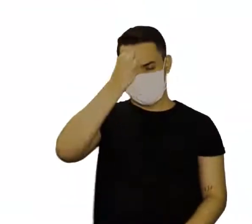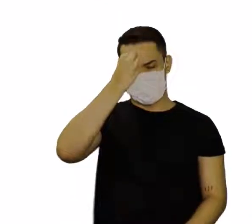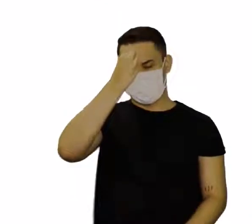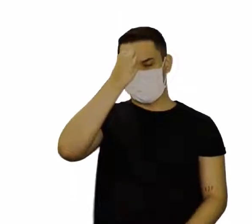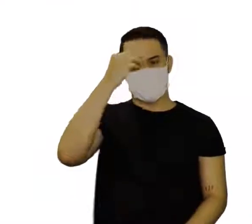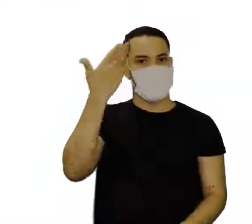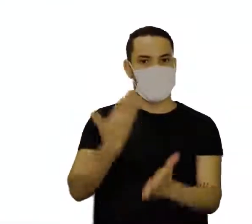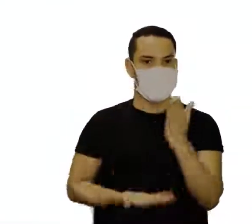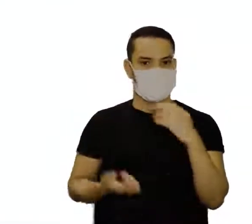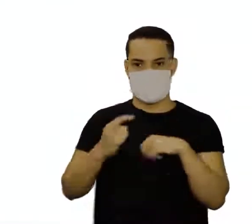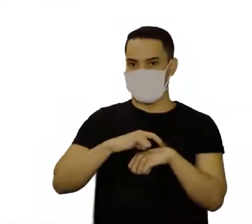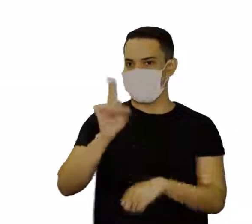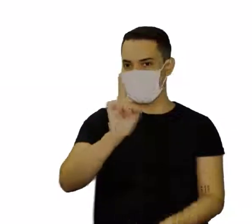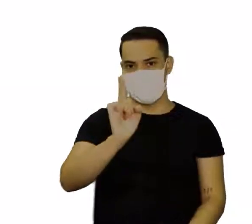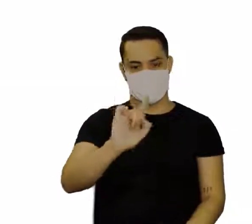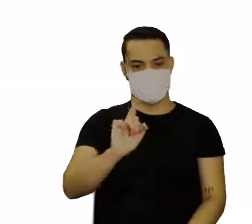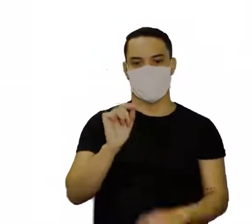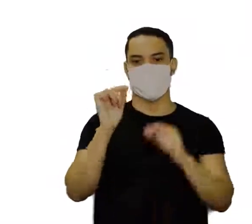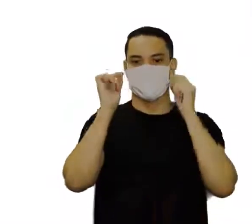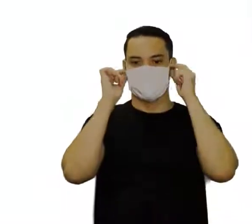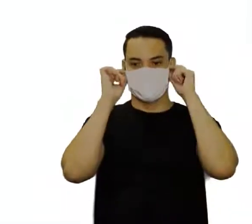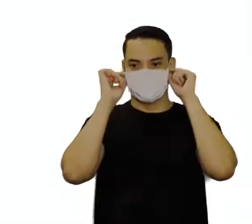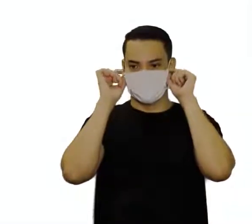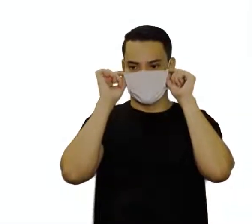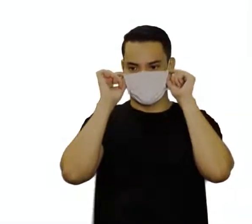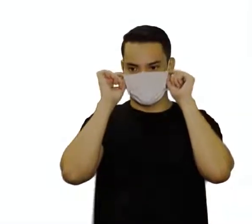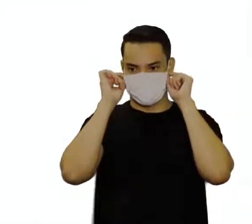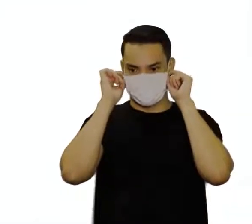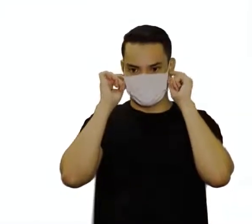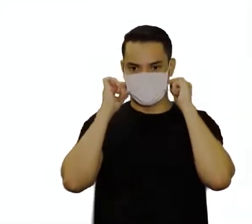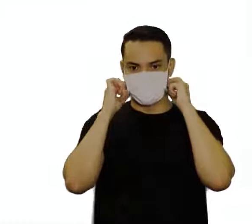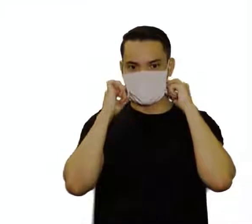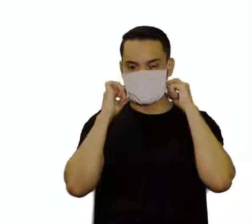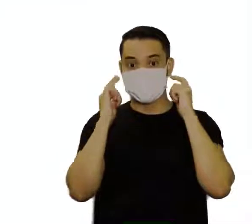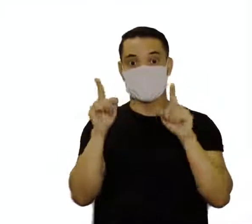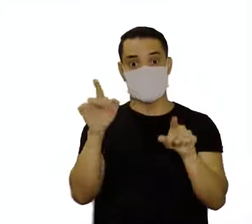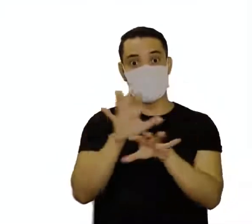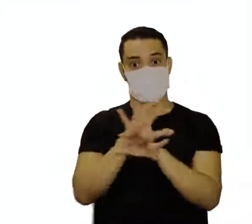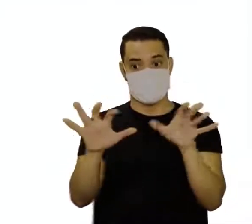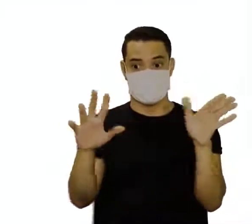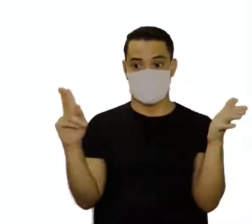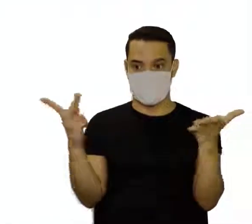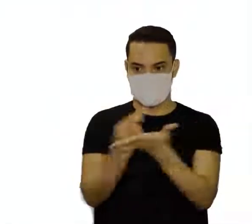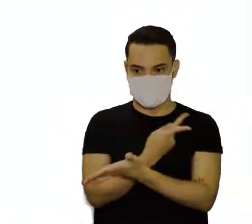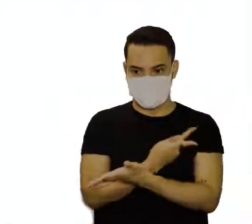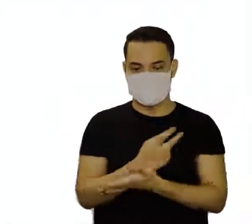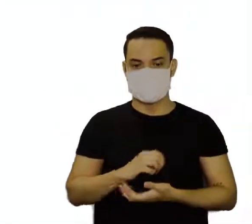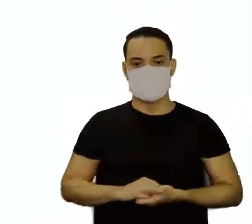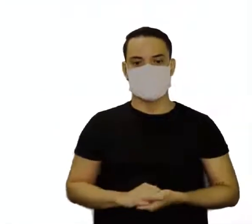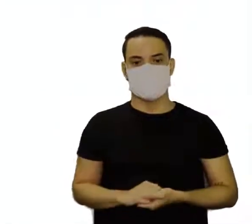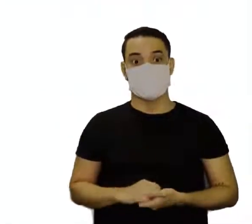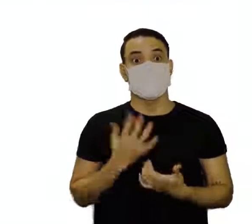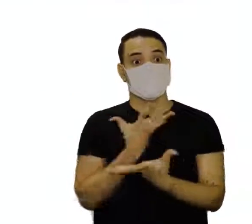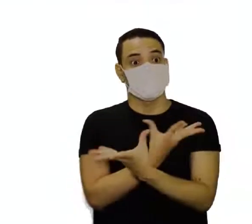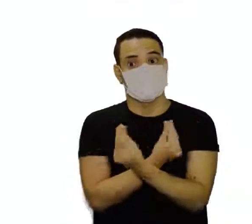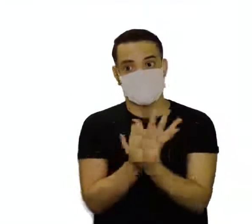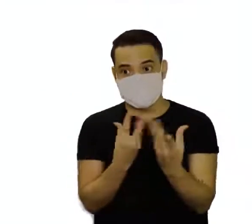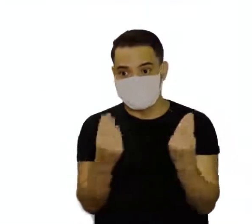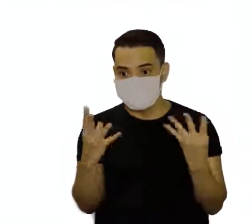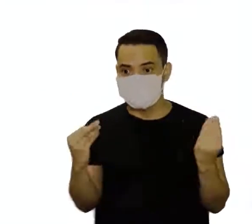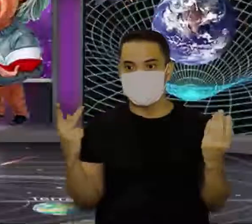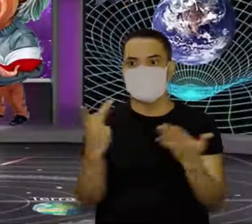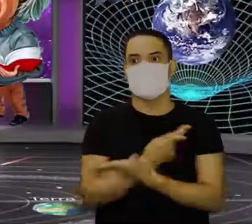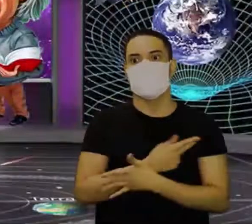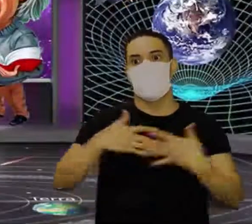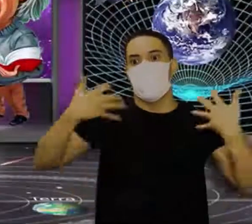você não vai perder tempo, tá? Então, é assim que acontece. Porque, em muitos casos, gente, o que acontece? A pessoa